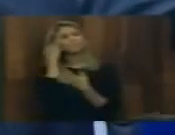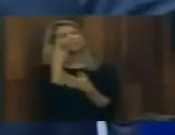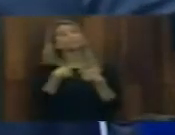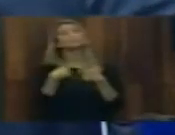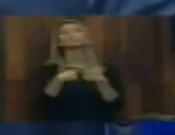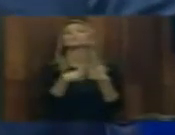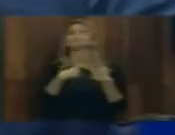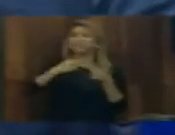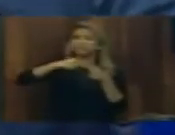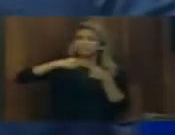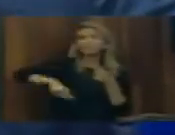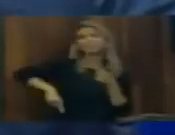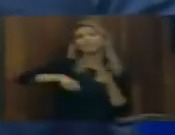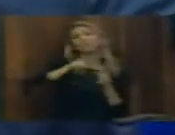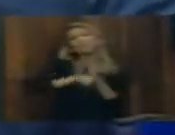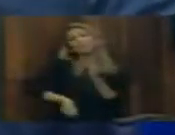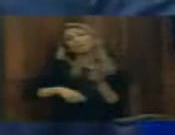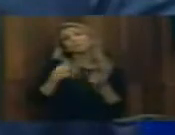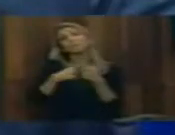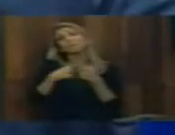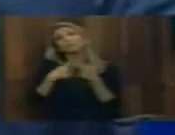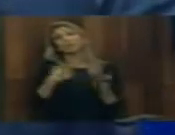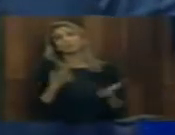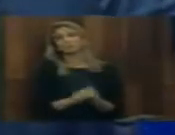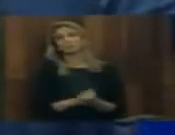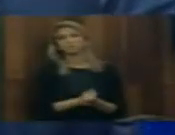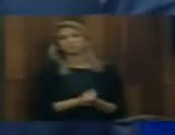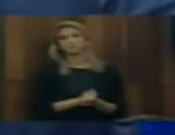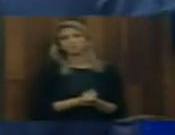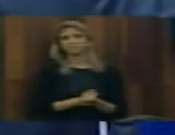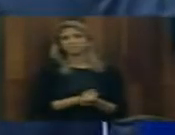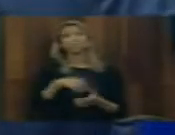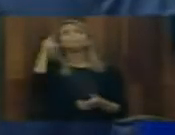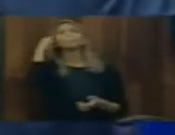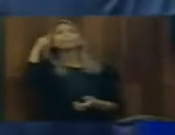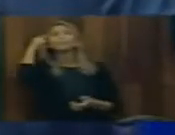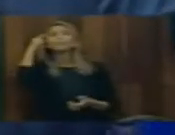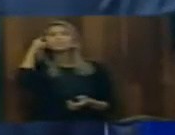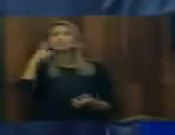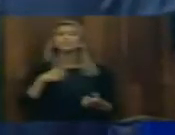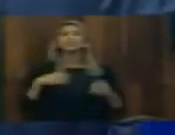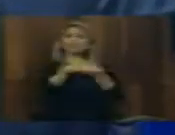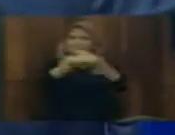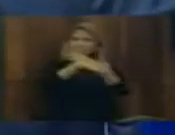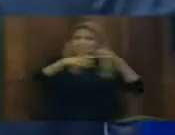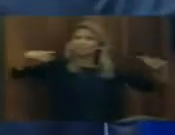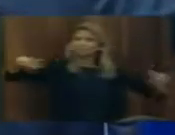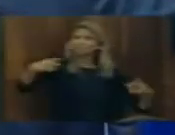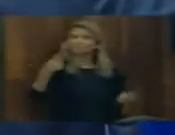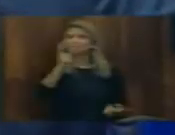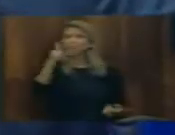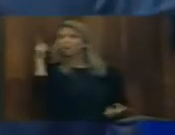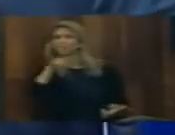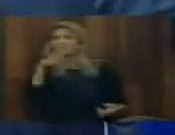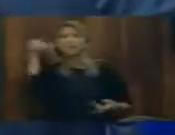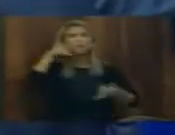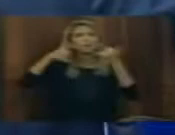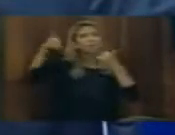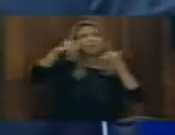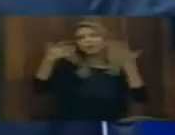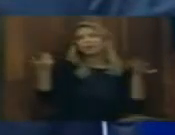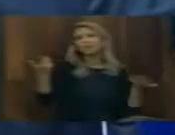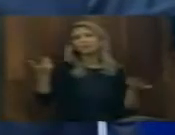Será que nós somos a cidade tão grande que não consegue entrar em contato para ver se modifica o projeto, para ver o